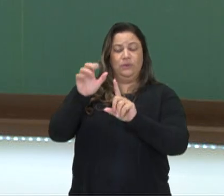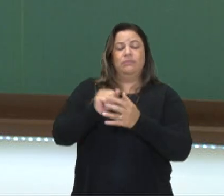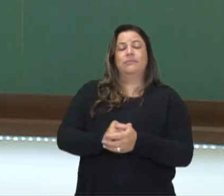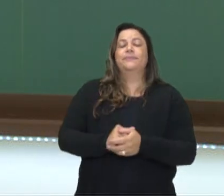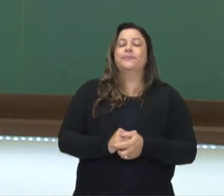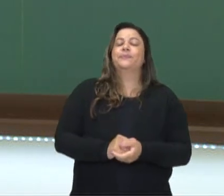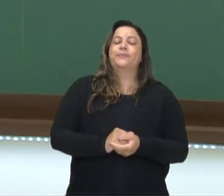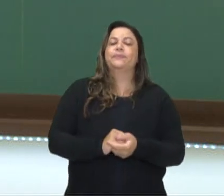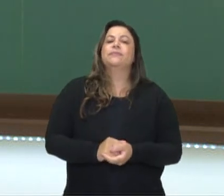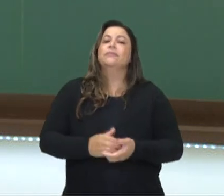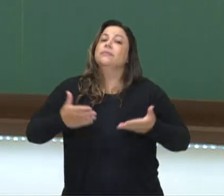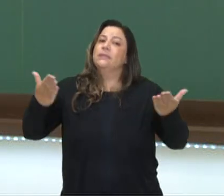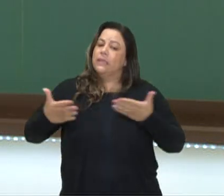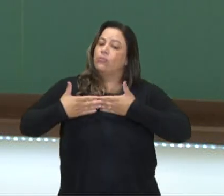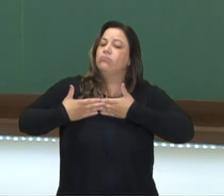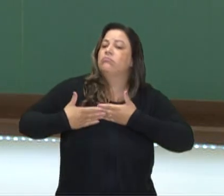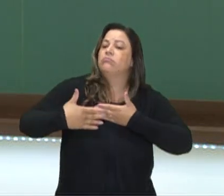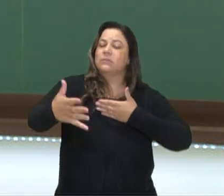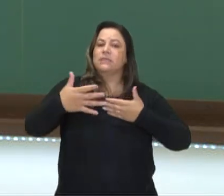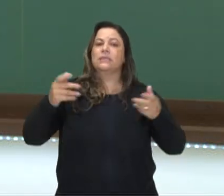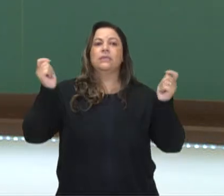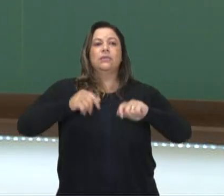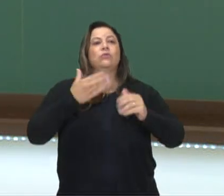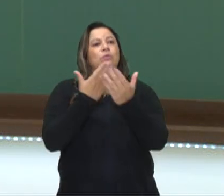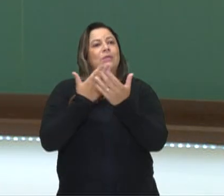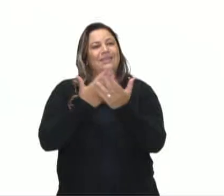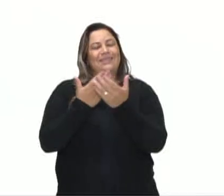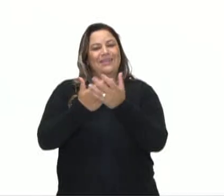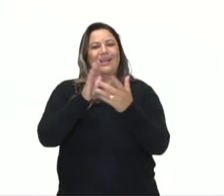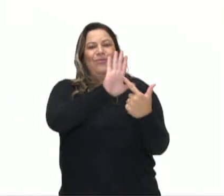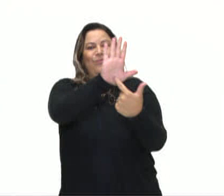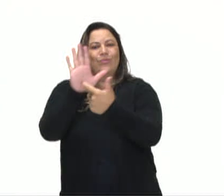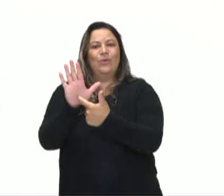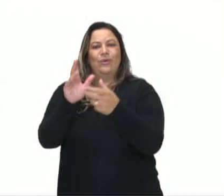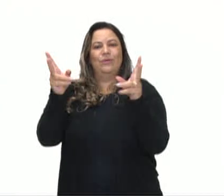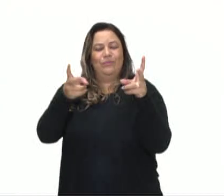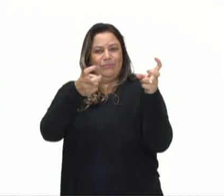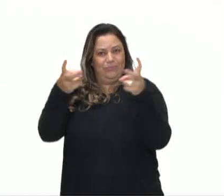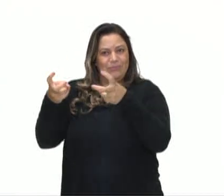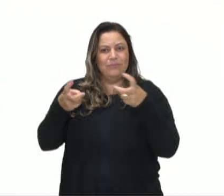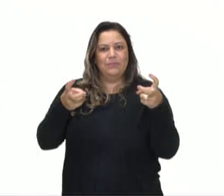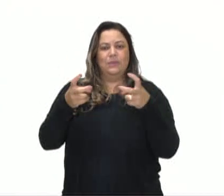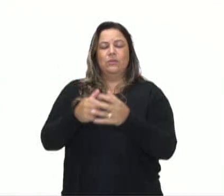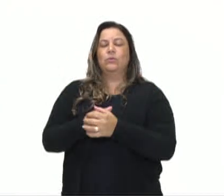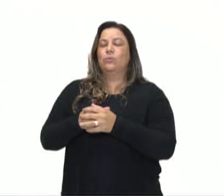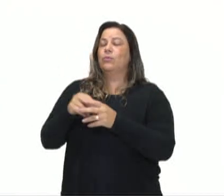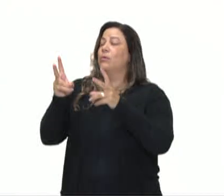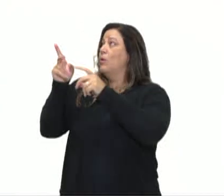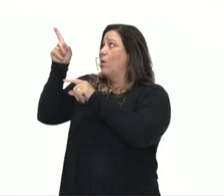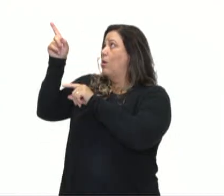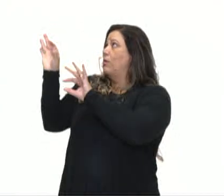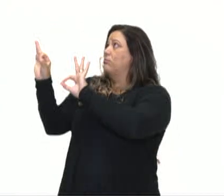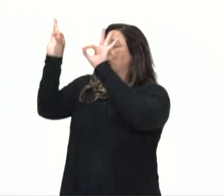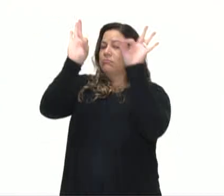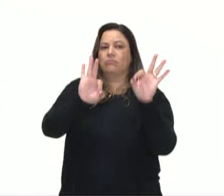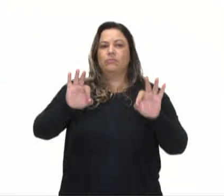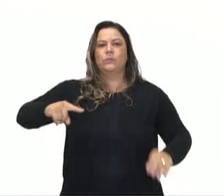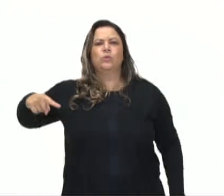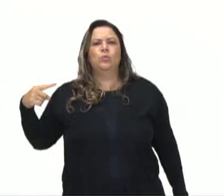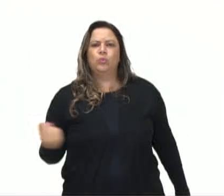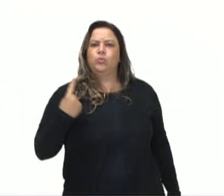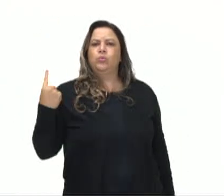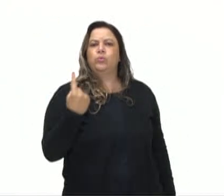humana. Seguindo com a nossa aula, eu apresento para você aqui alguns dos fenômenos climáticos, tornados e